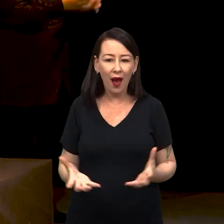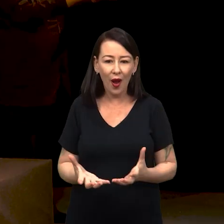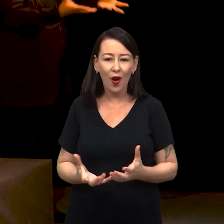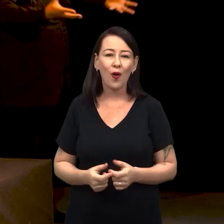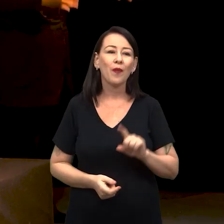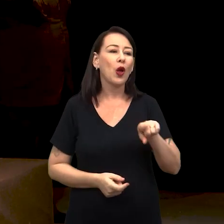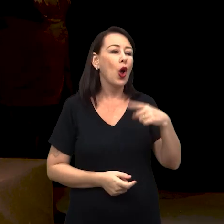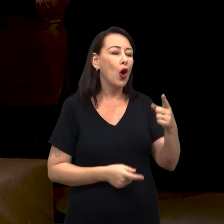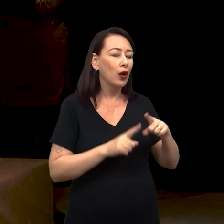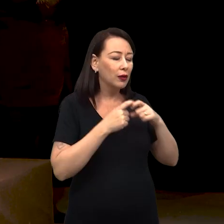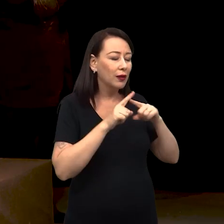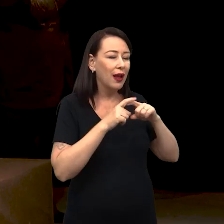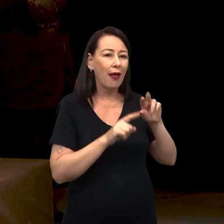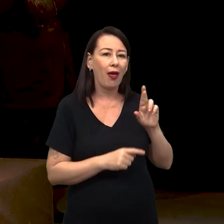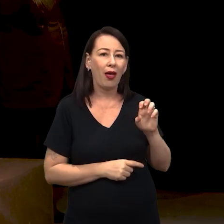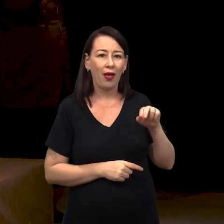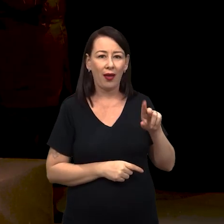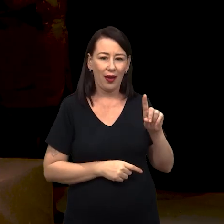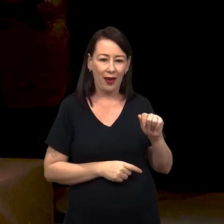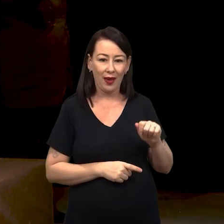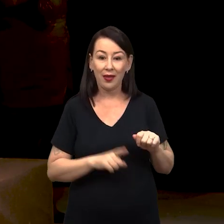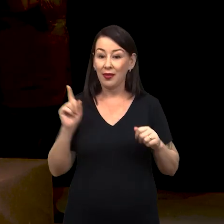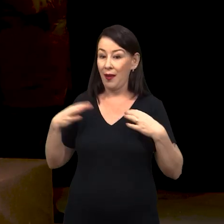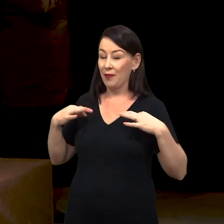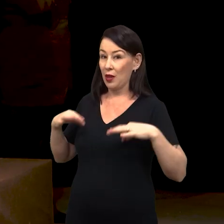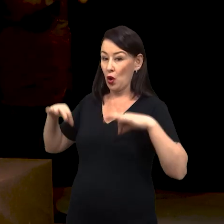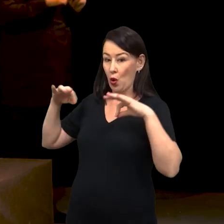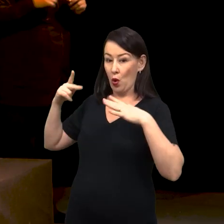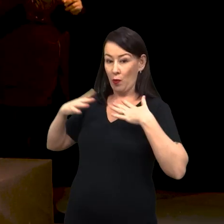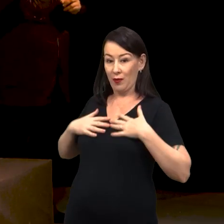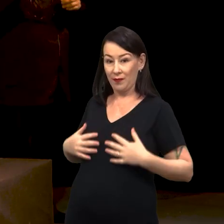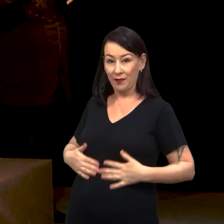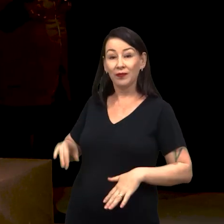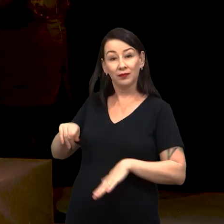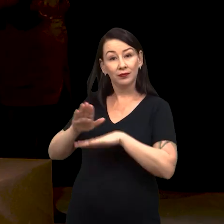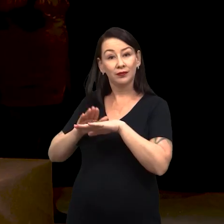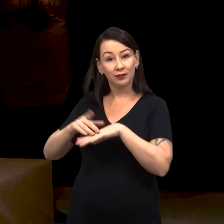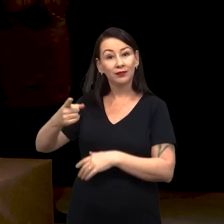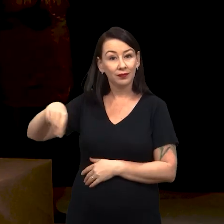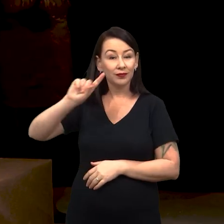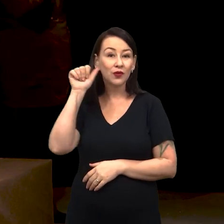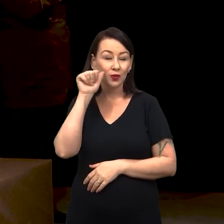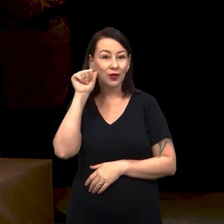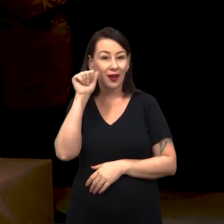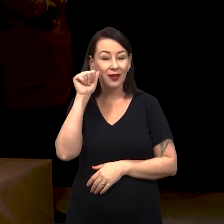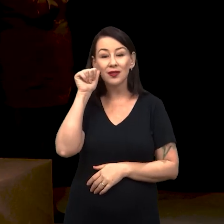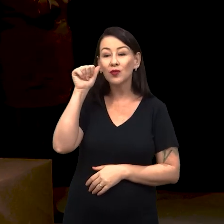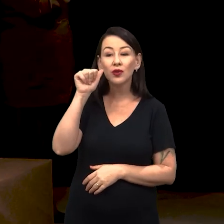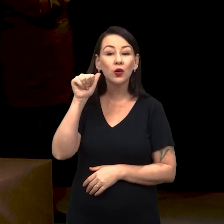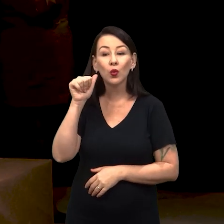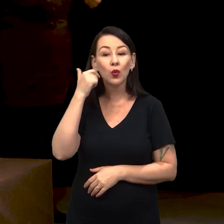balaio, a outra sabia fazer renda. Essa roupa que eu estou vestindo aqui é feita por essas